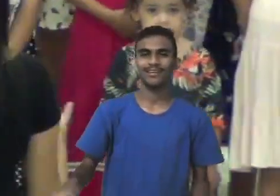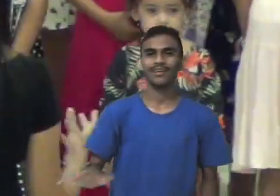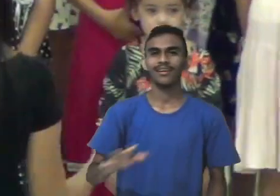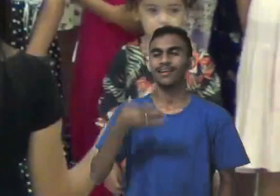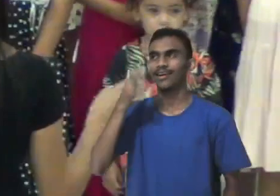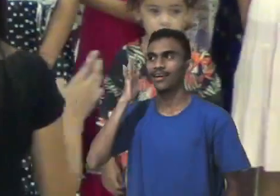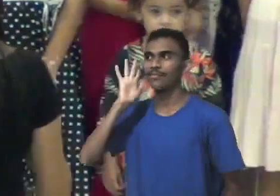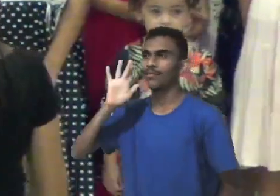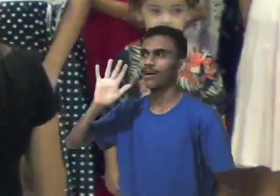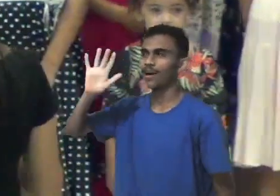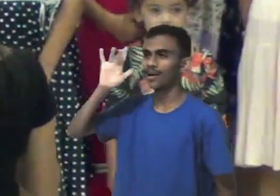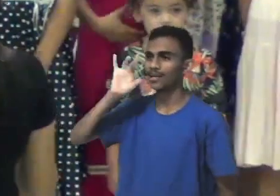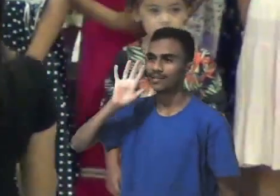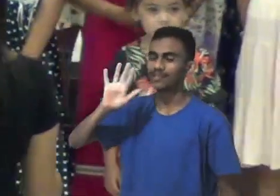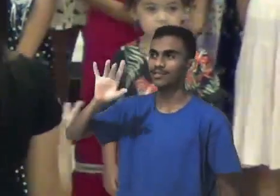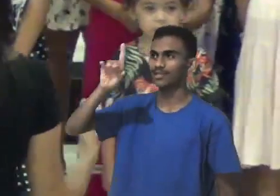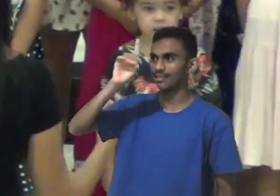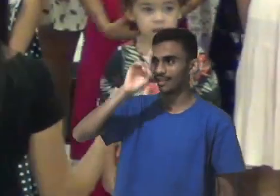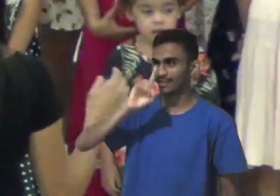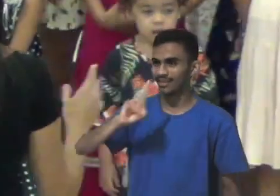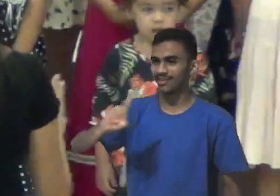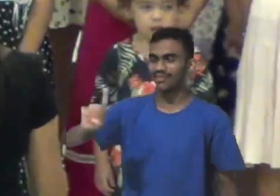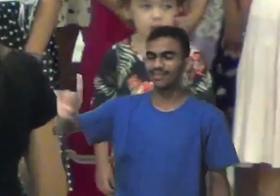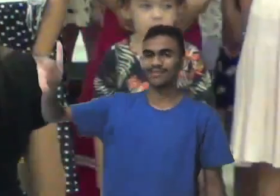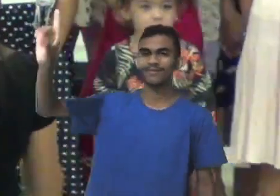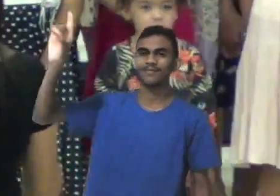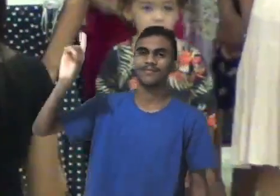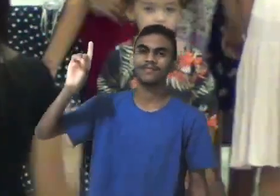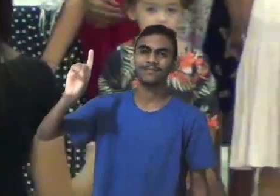tentando te